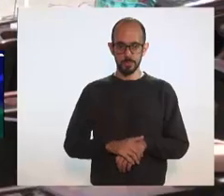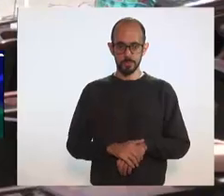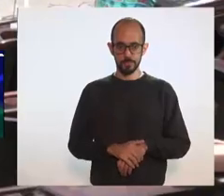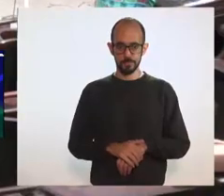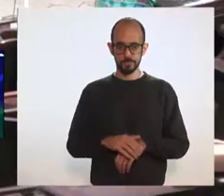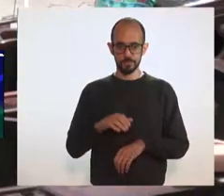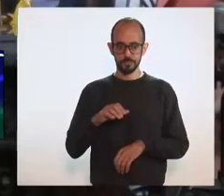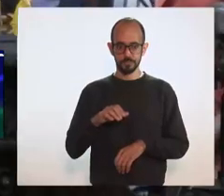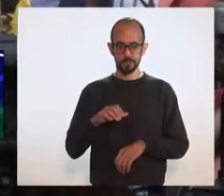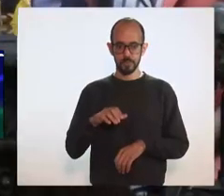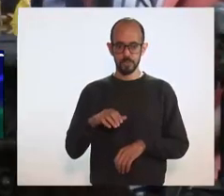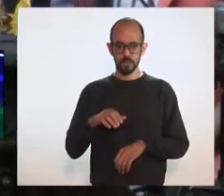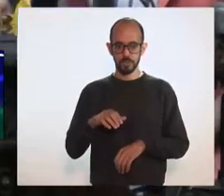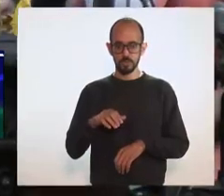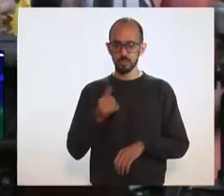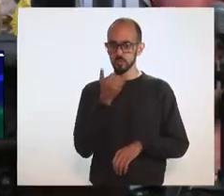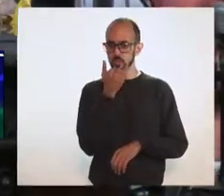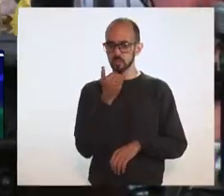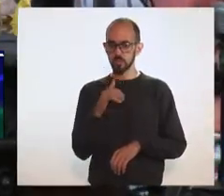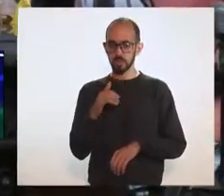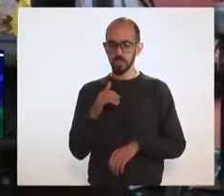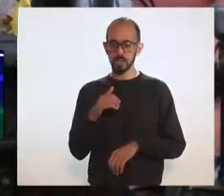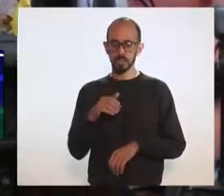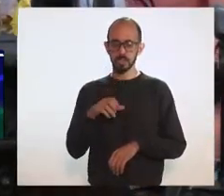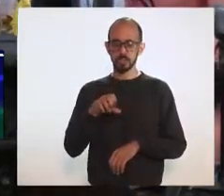Deputado Carlos... não, subtenente Bernardo.